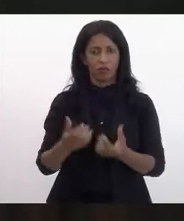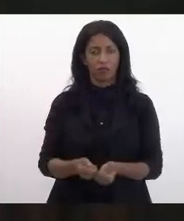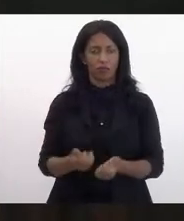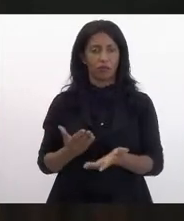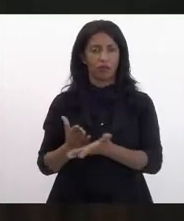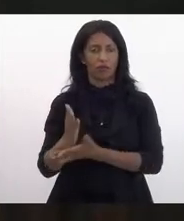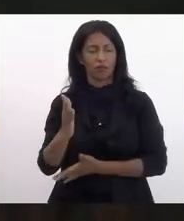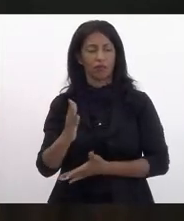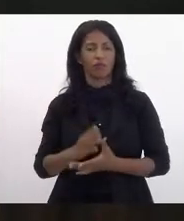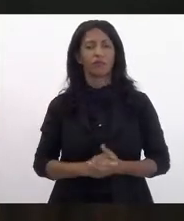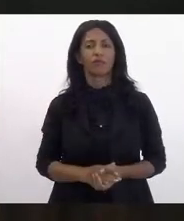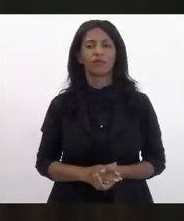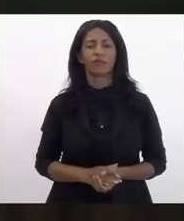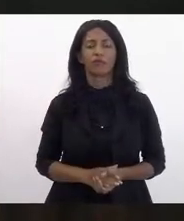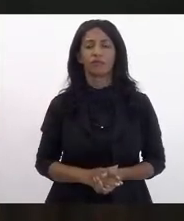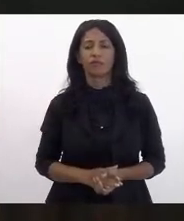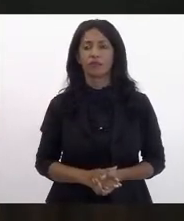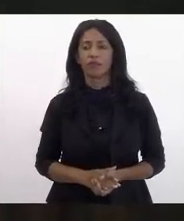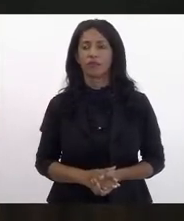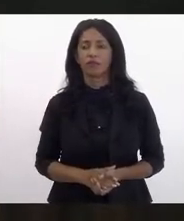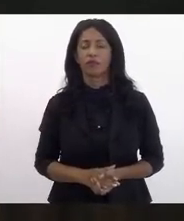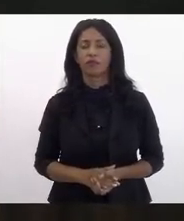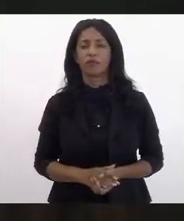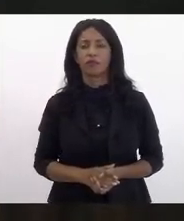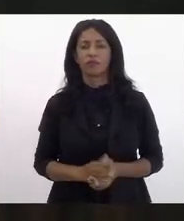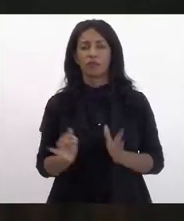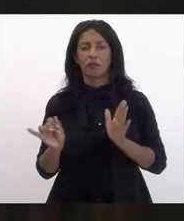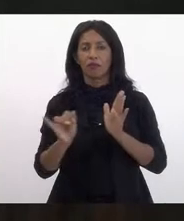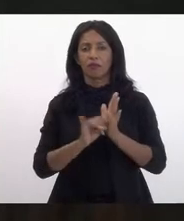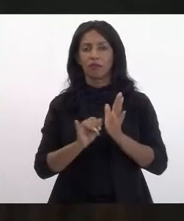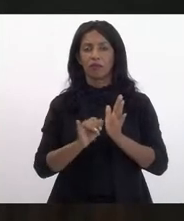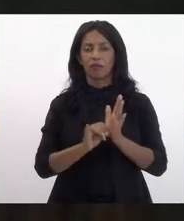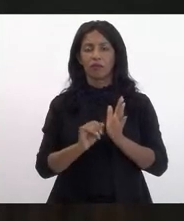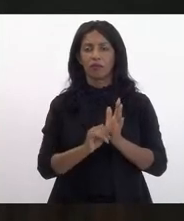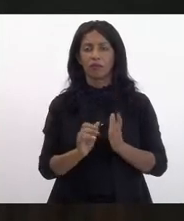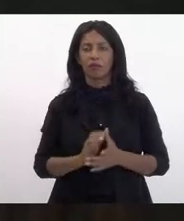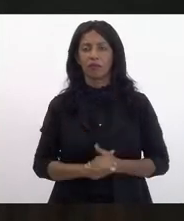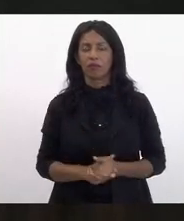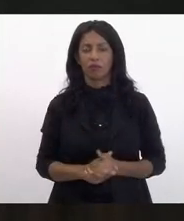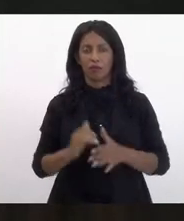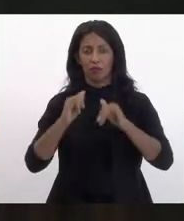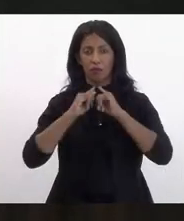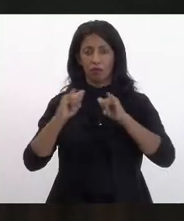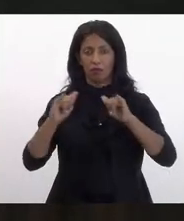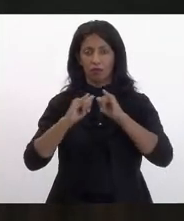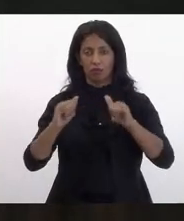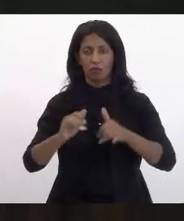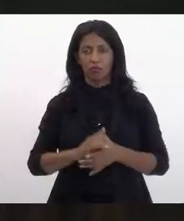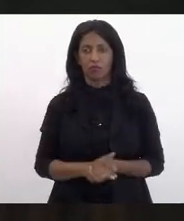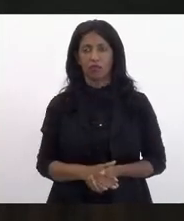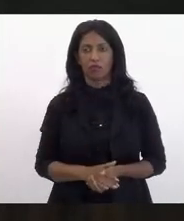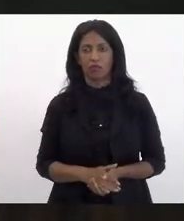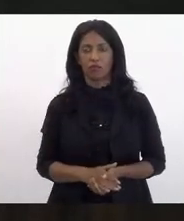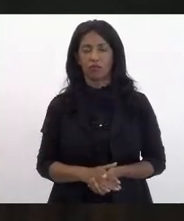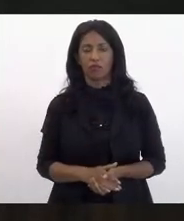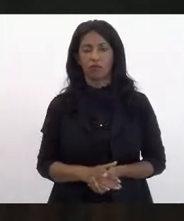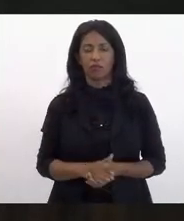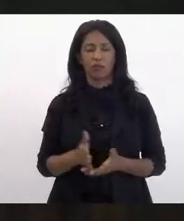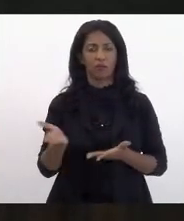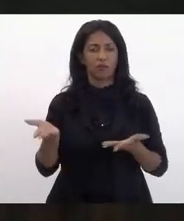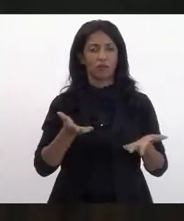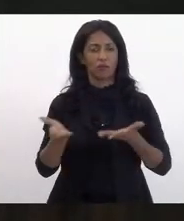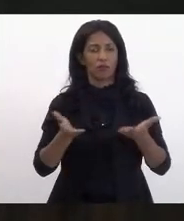estão? Aprovado vai a publicação. Anuncio em